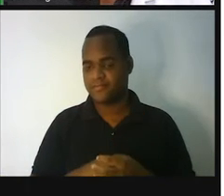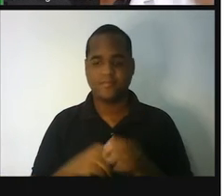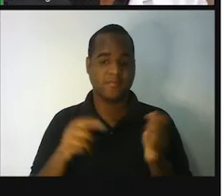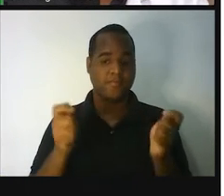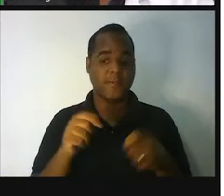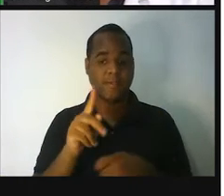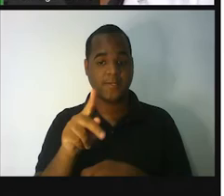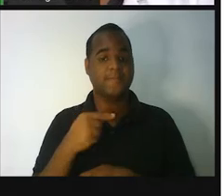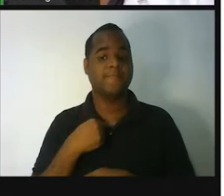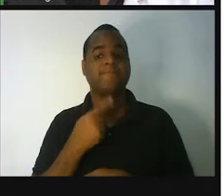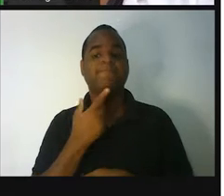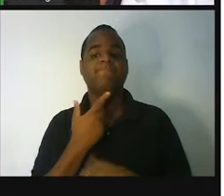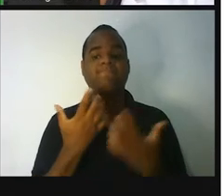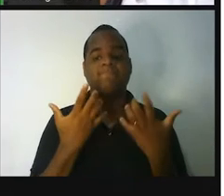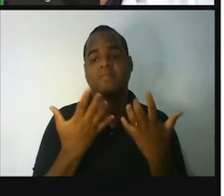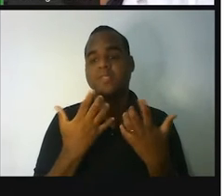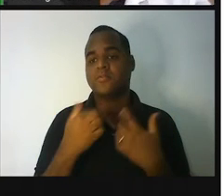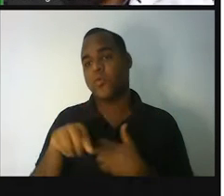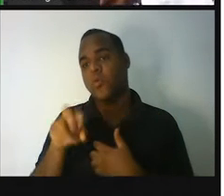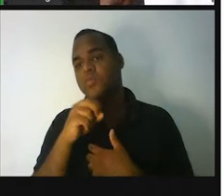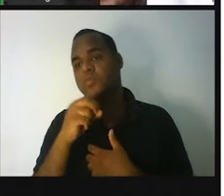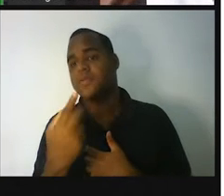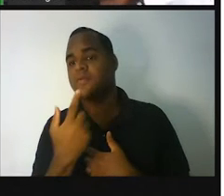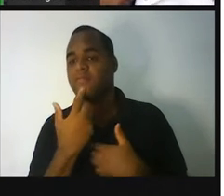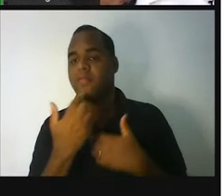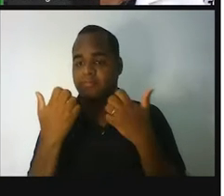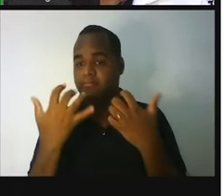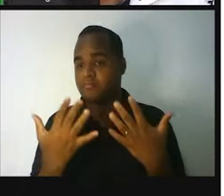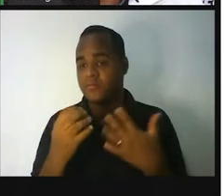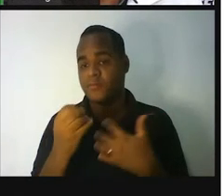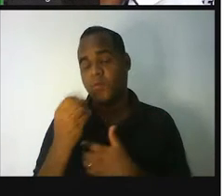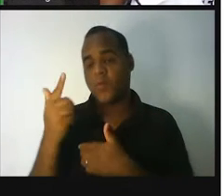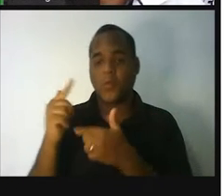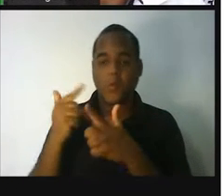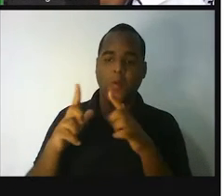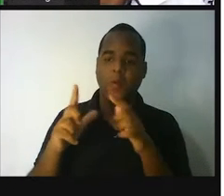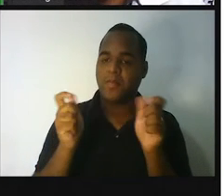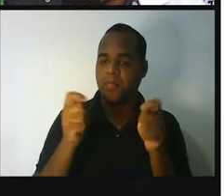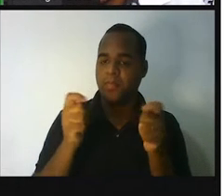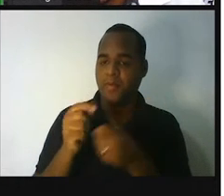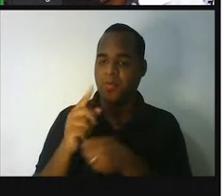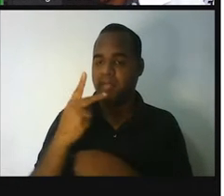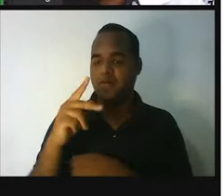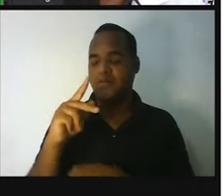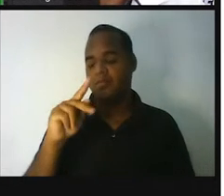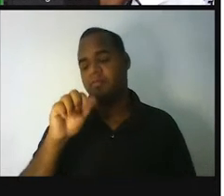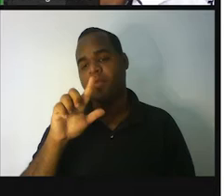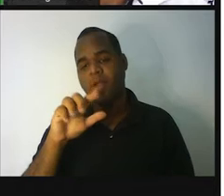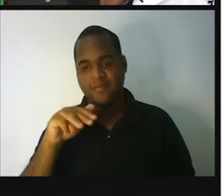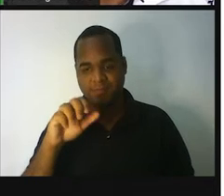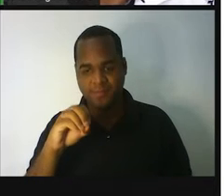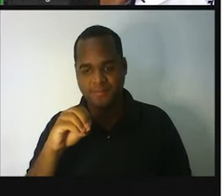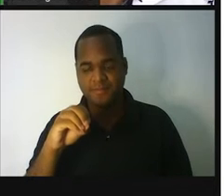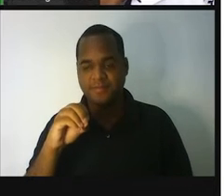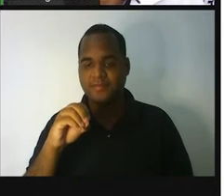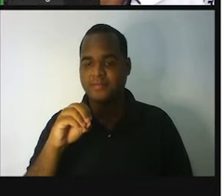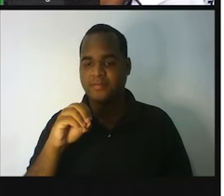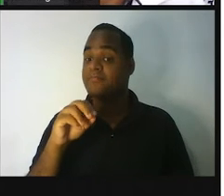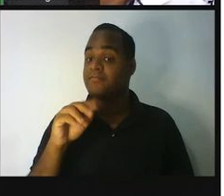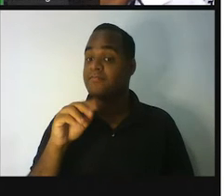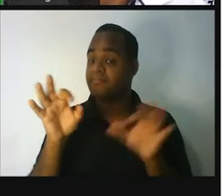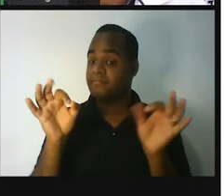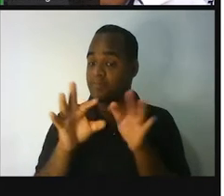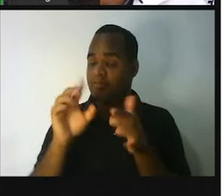eu medi o meu pau na coisa é você medir com seu palco então para